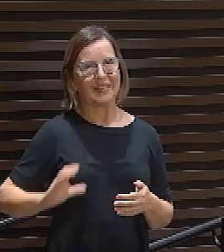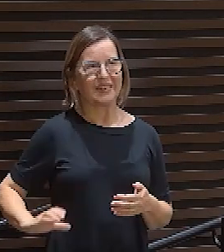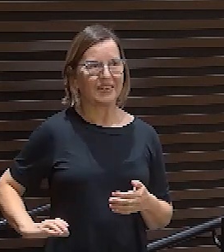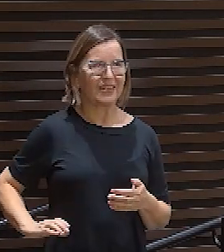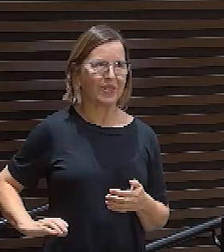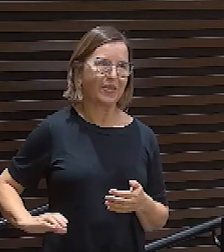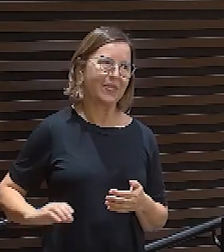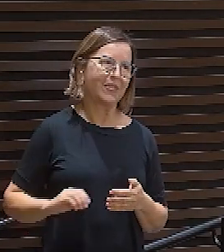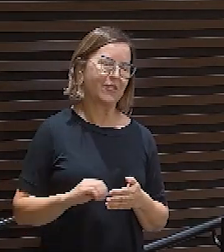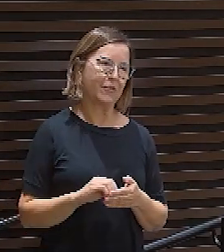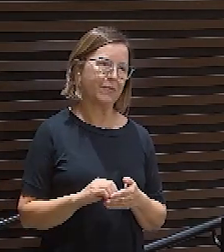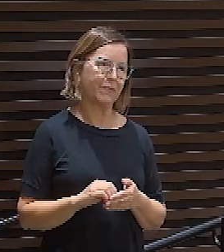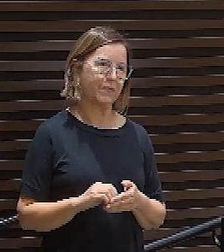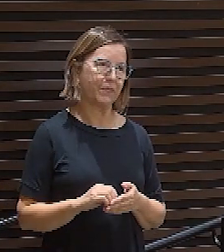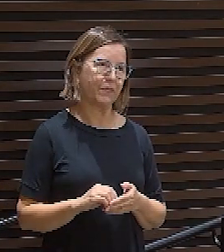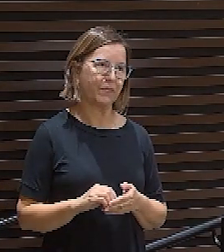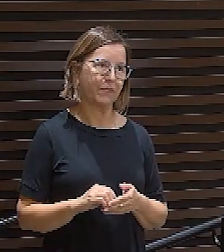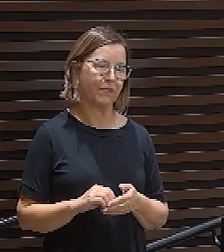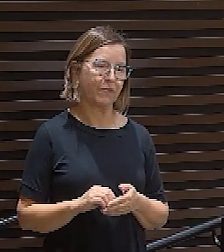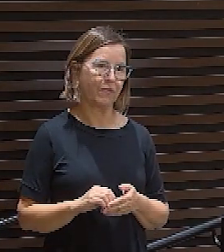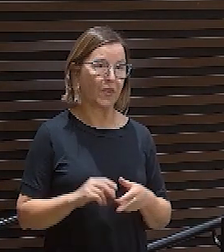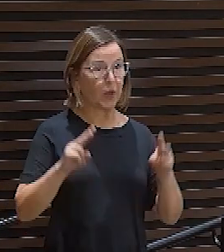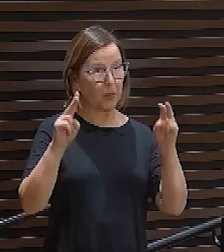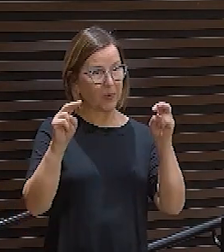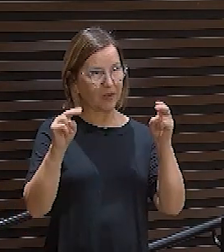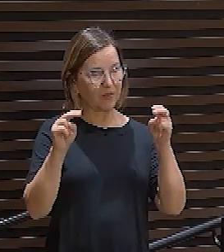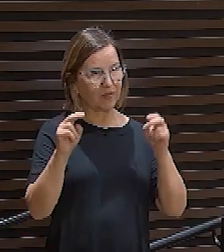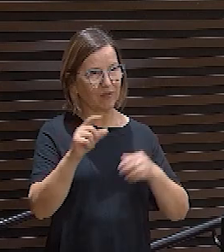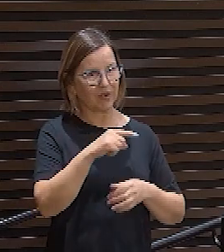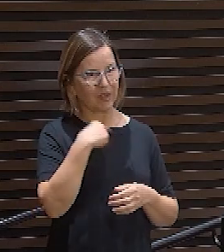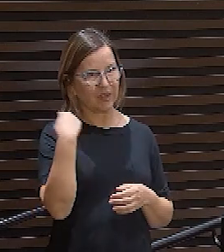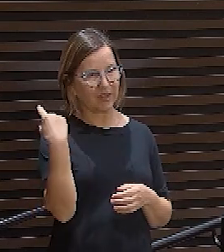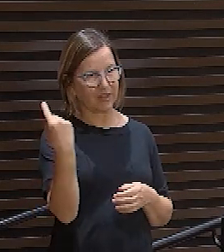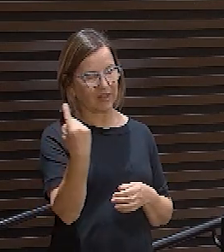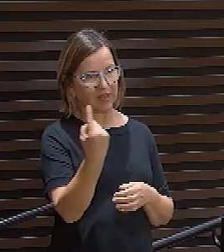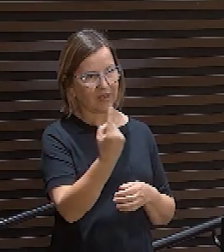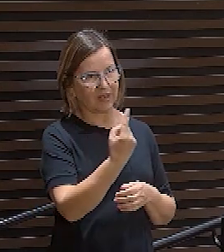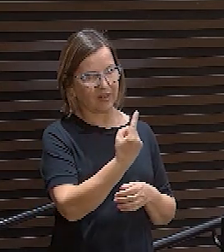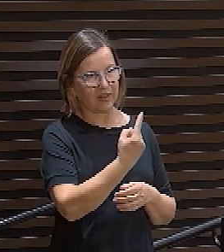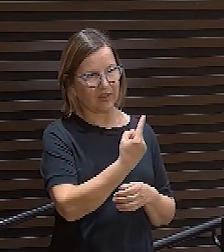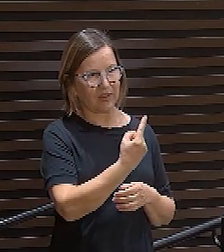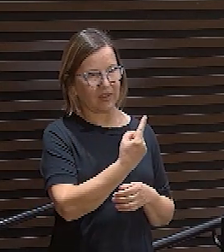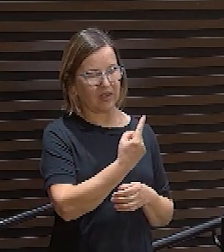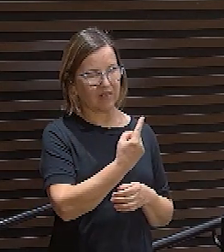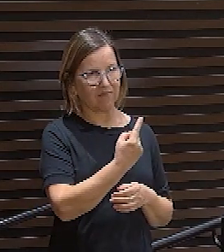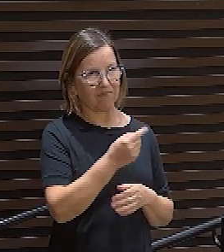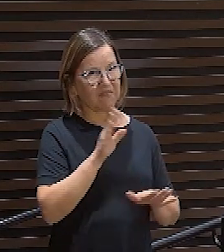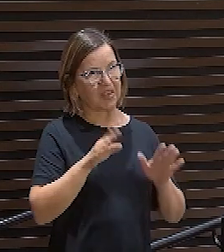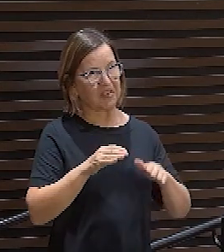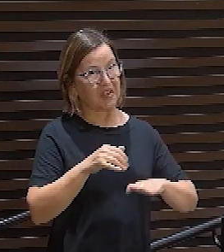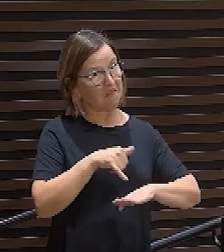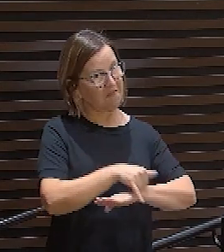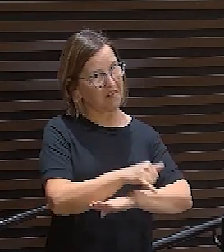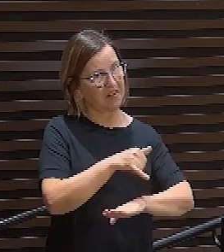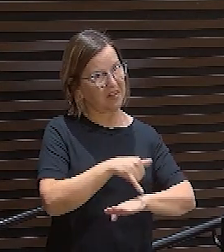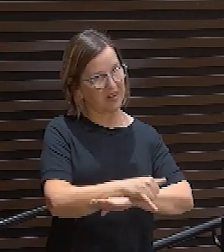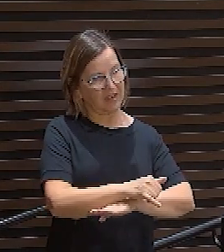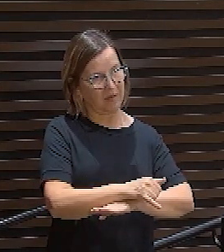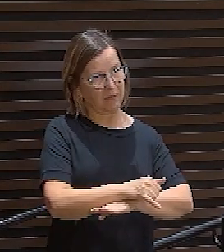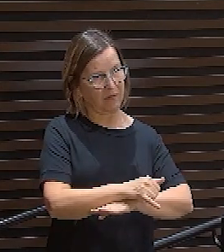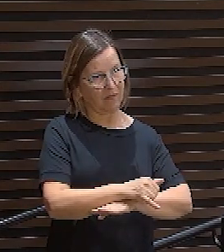é um assunto que nós estamos fadados a falhar quando nós formos comunicá-la.